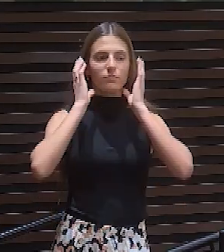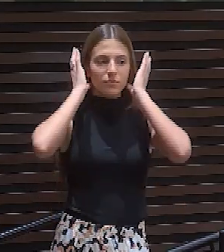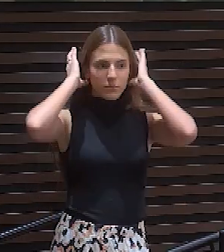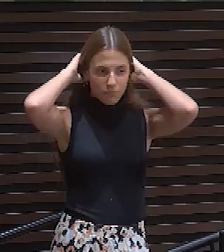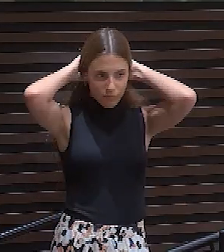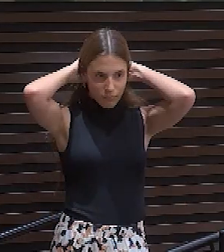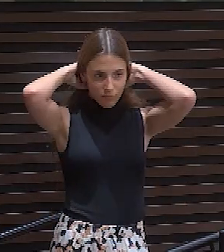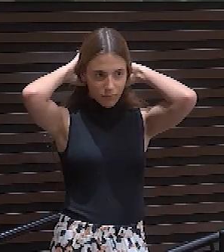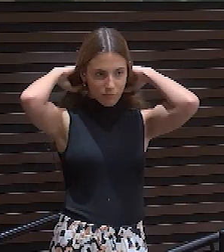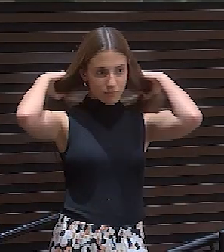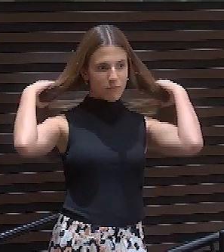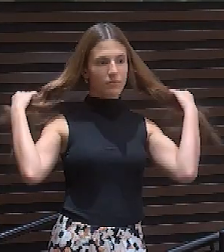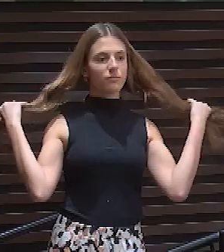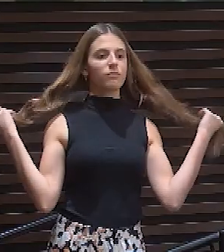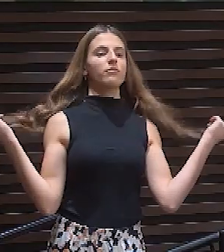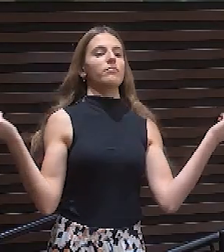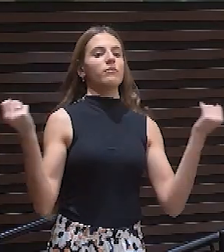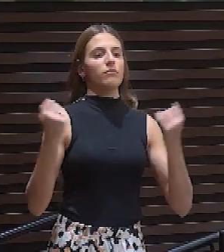Diz assim: